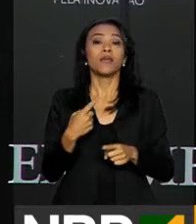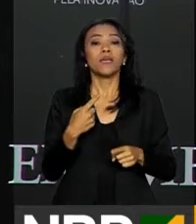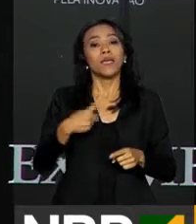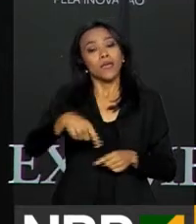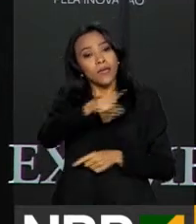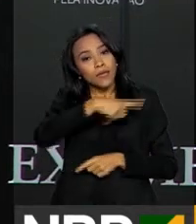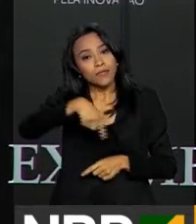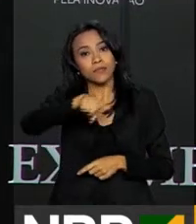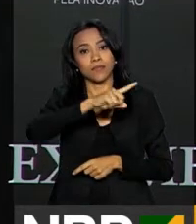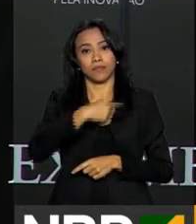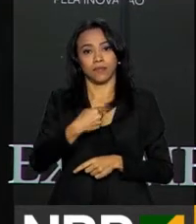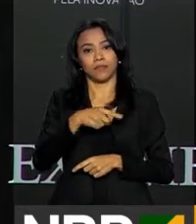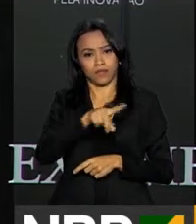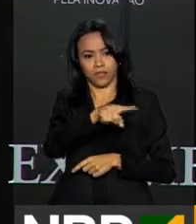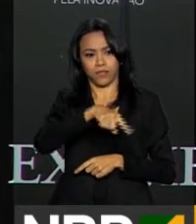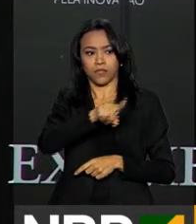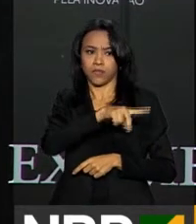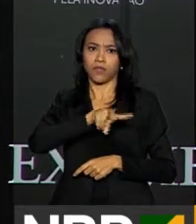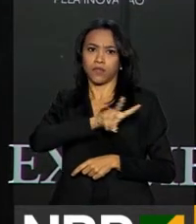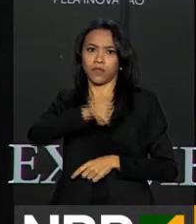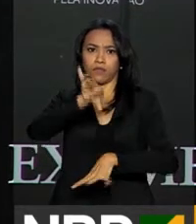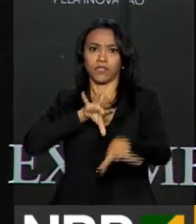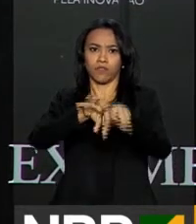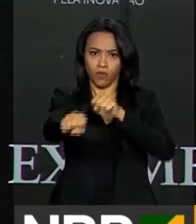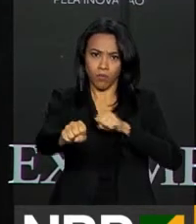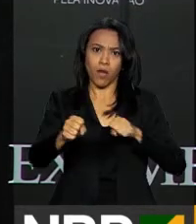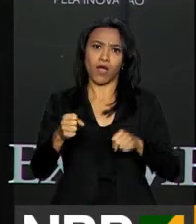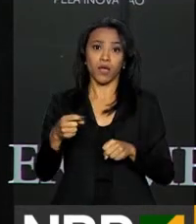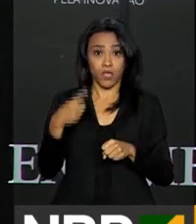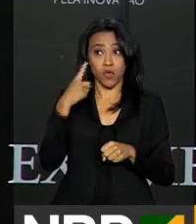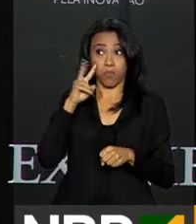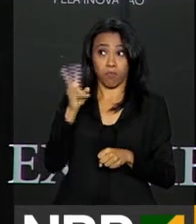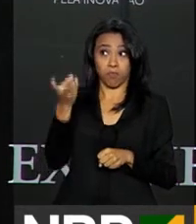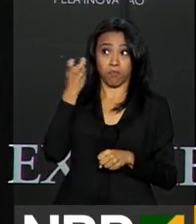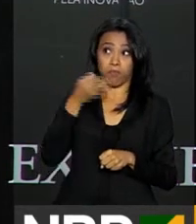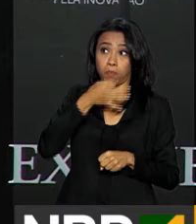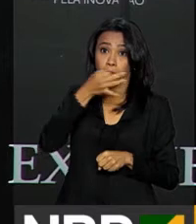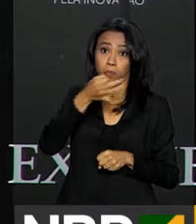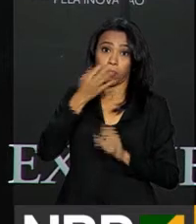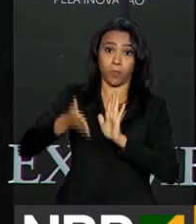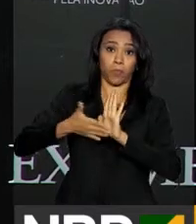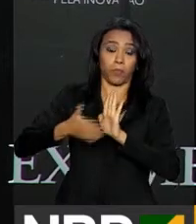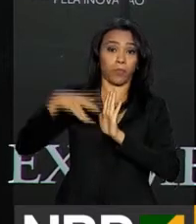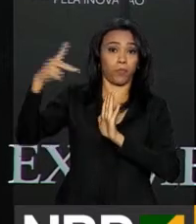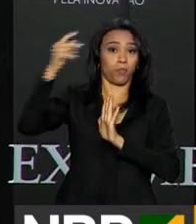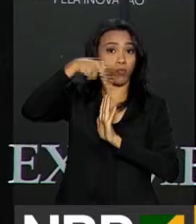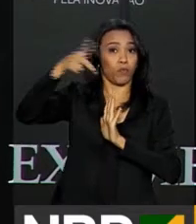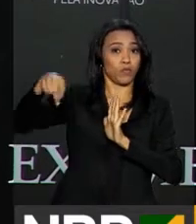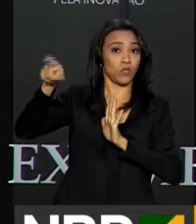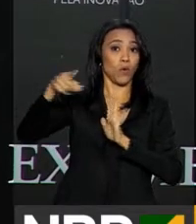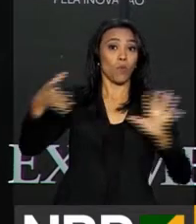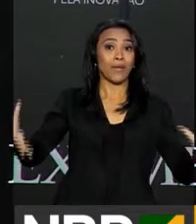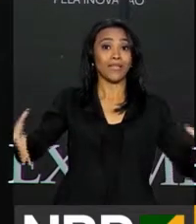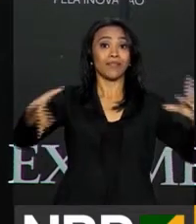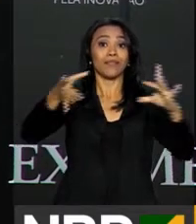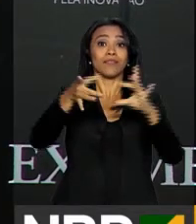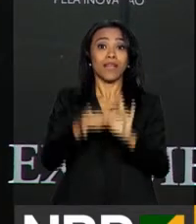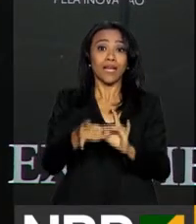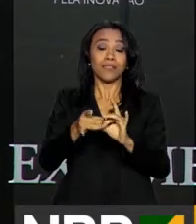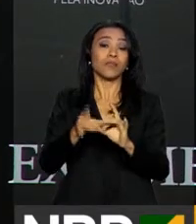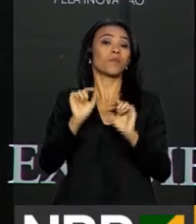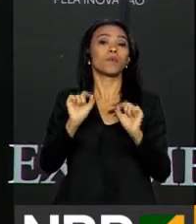esses que vão se formar, eu vejo sugestões do professor, no sentido de fazer uma integração maior